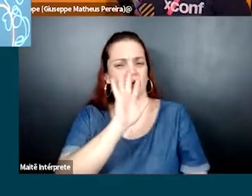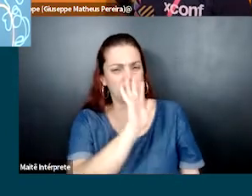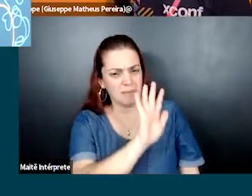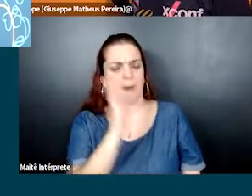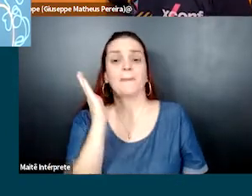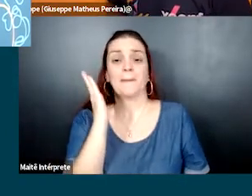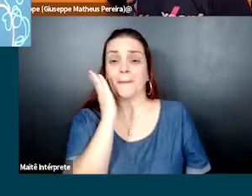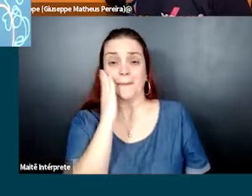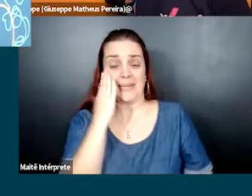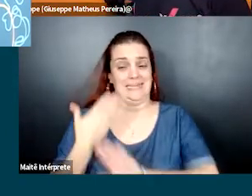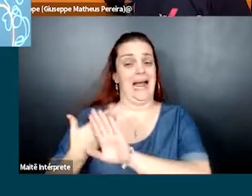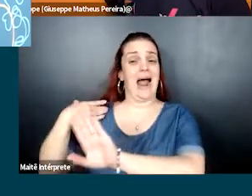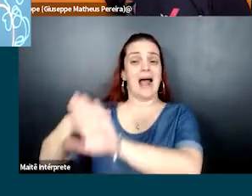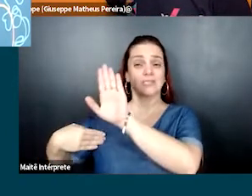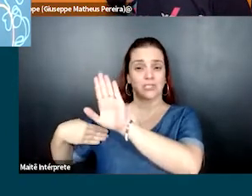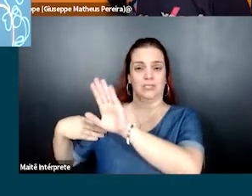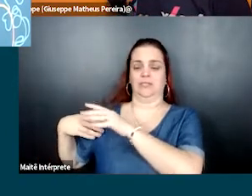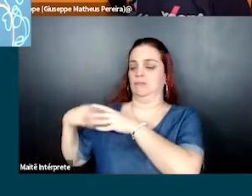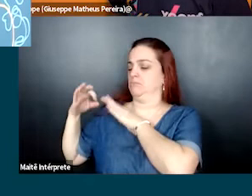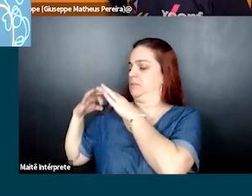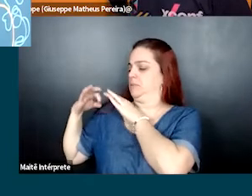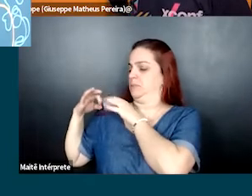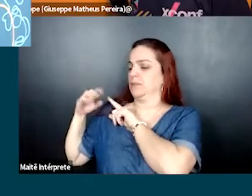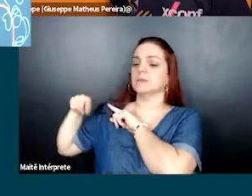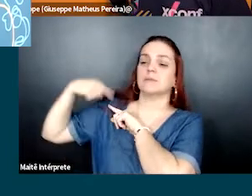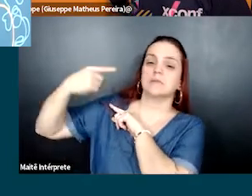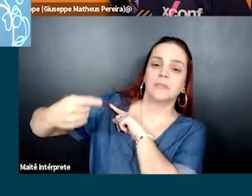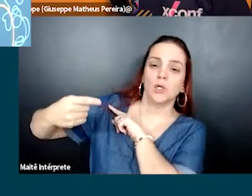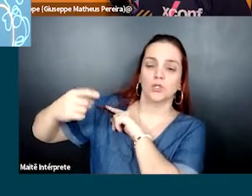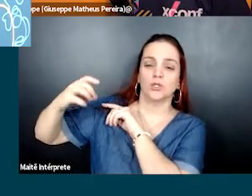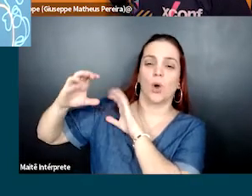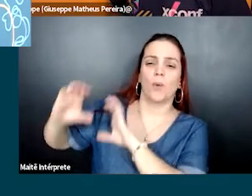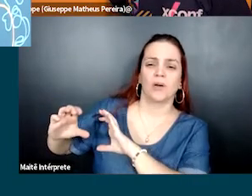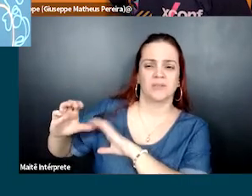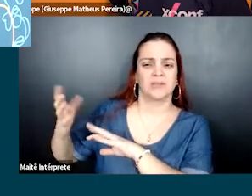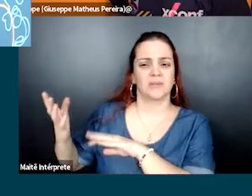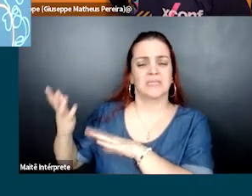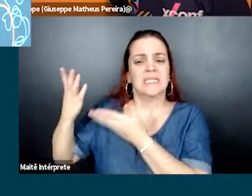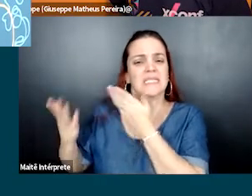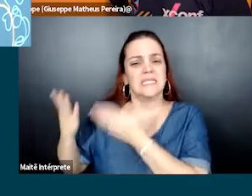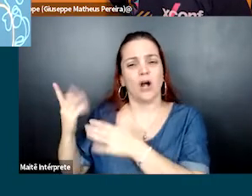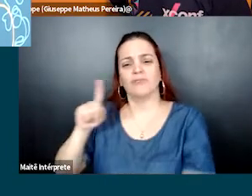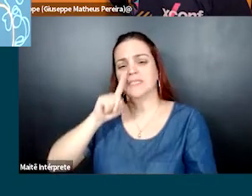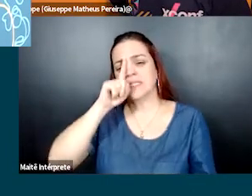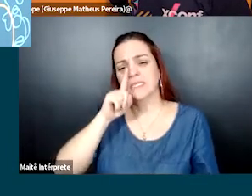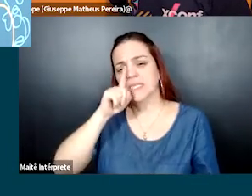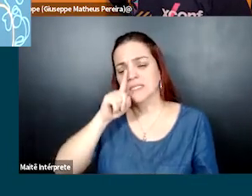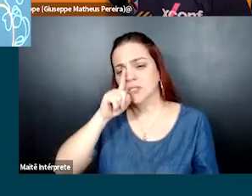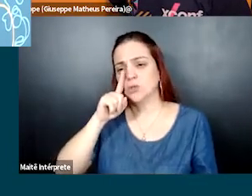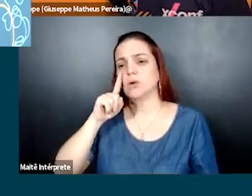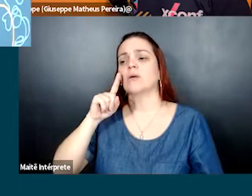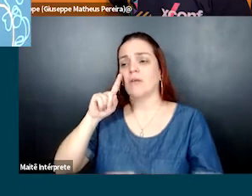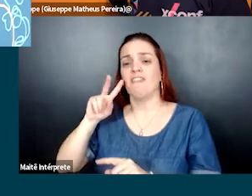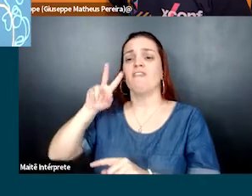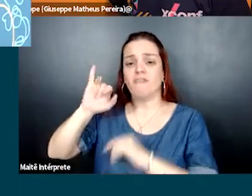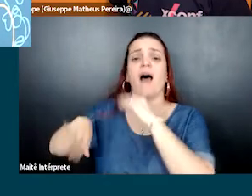a ideia de pensar a estrutura antes do comportamento, não corremos o risco de fazer um big design up front e cair justo